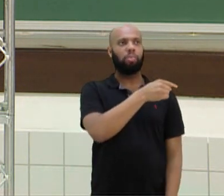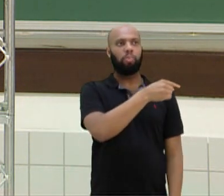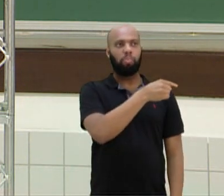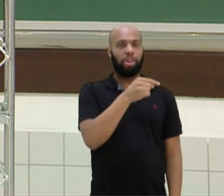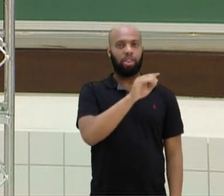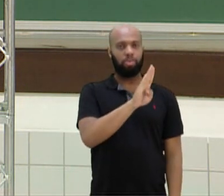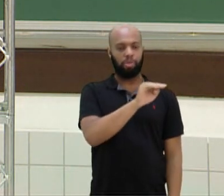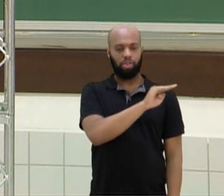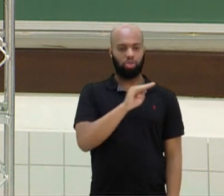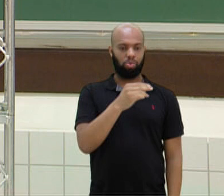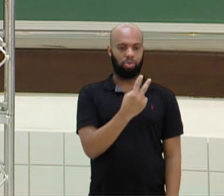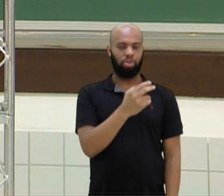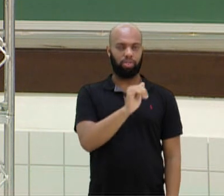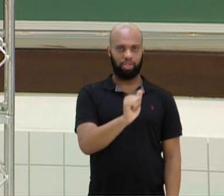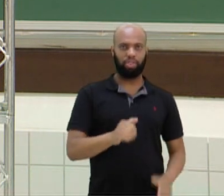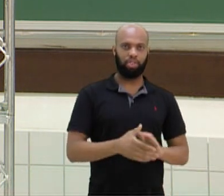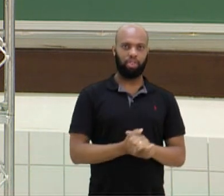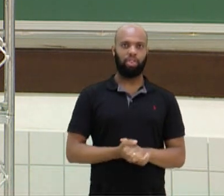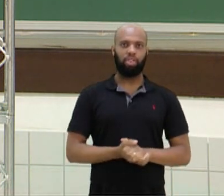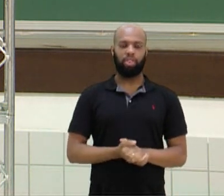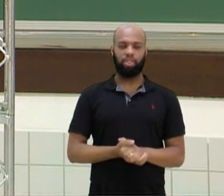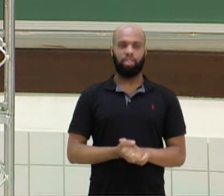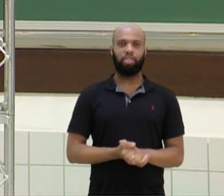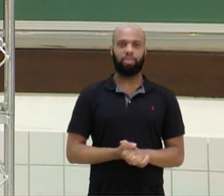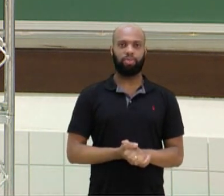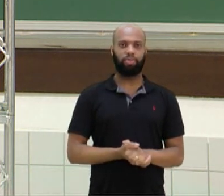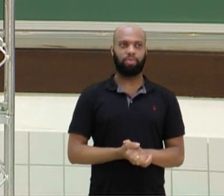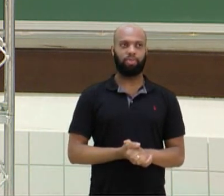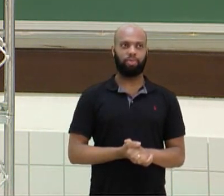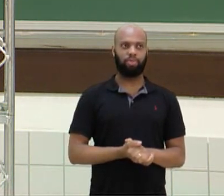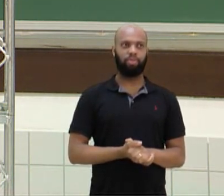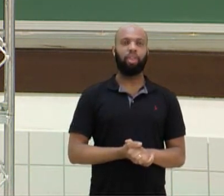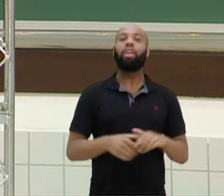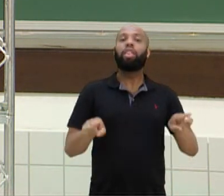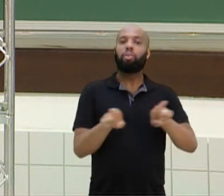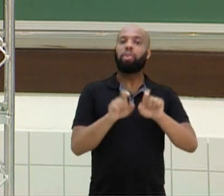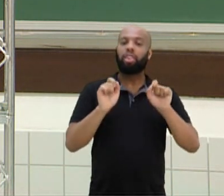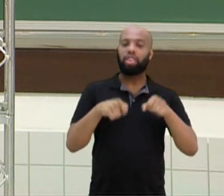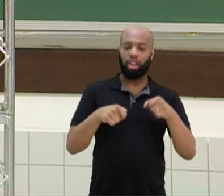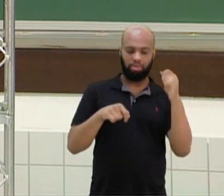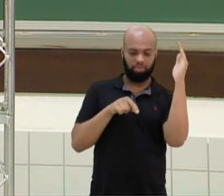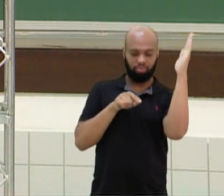Que no caso a gente está falando de um valor, um ponto de máximo, né?